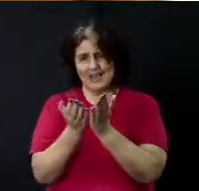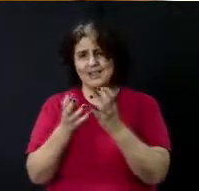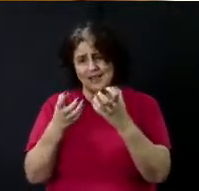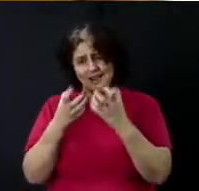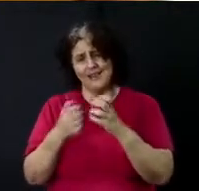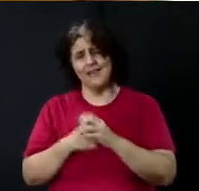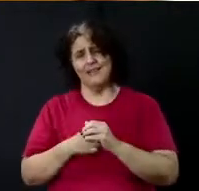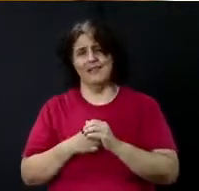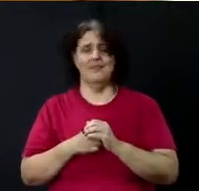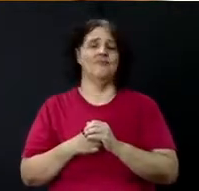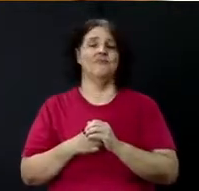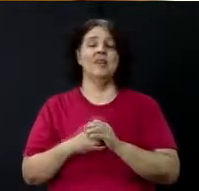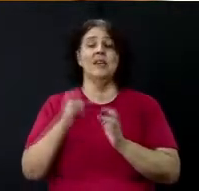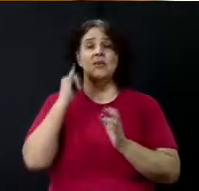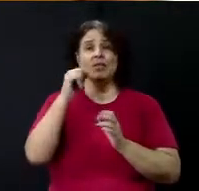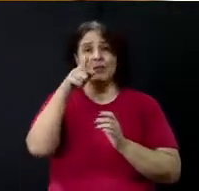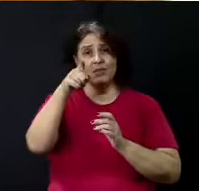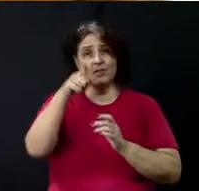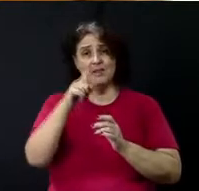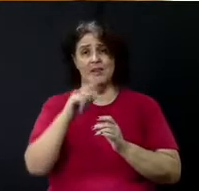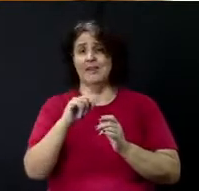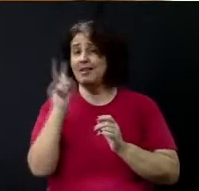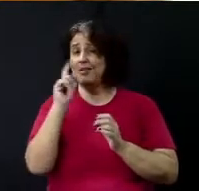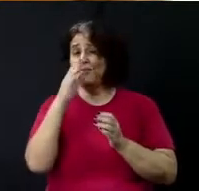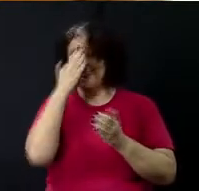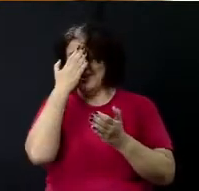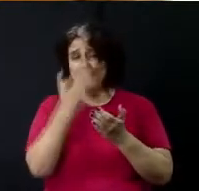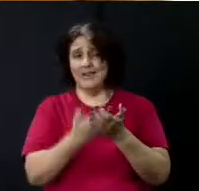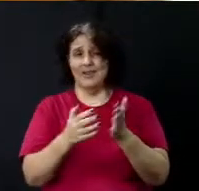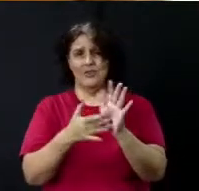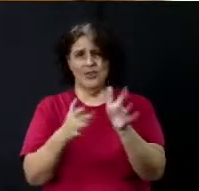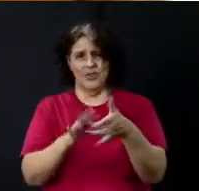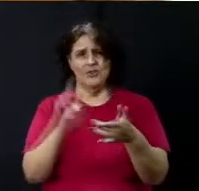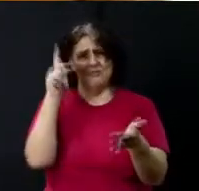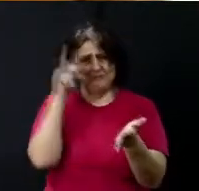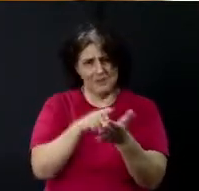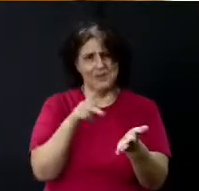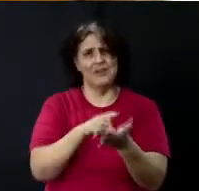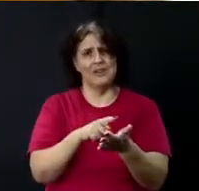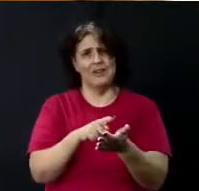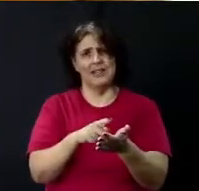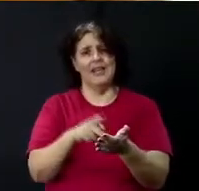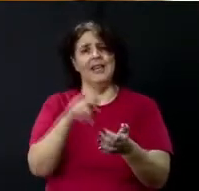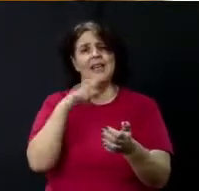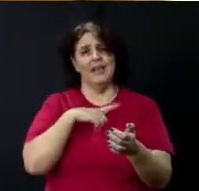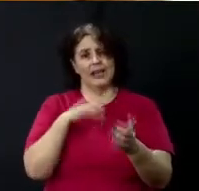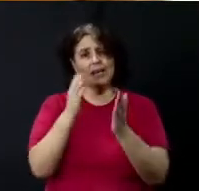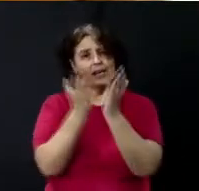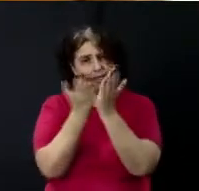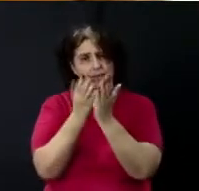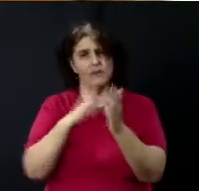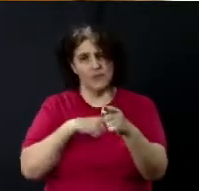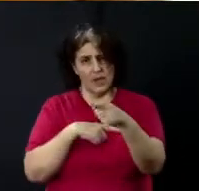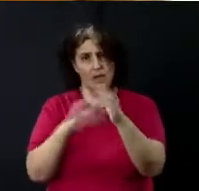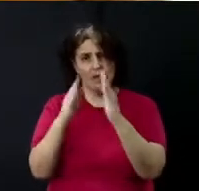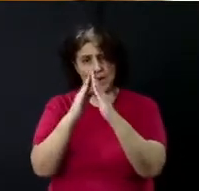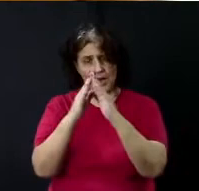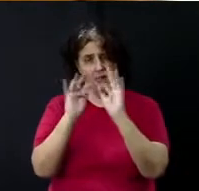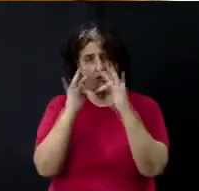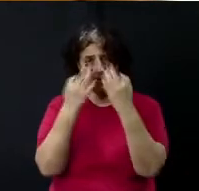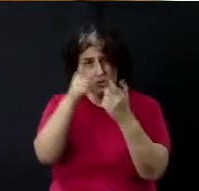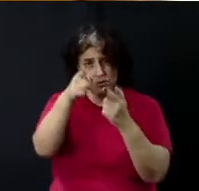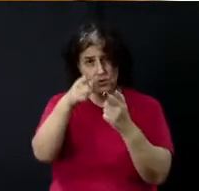não creu em Jesus de verdade, e há um cristão na sua casa, primeiro, antes de